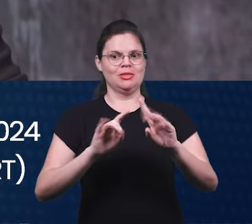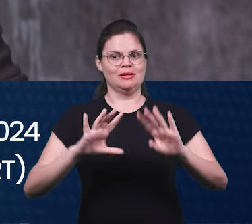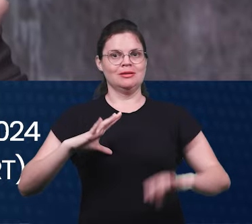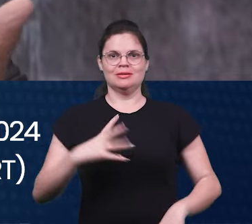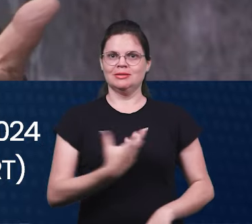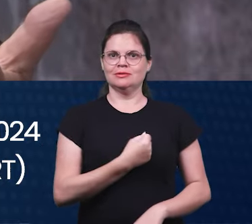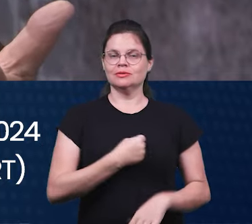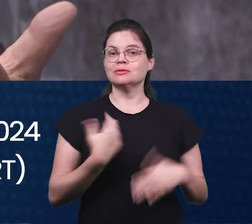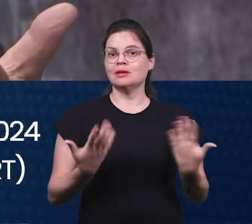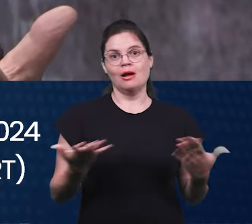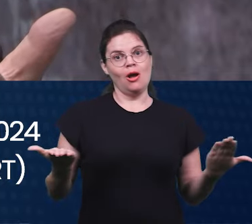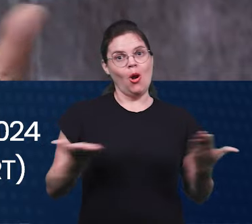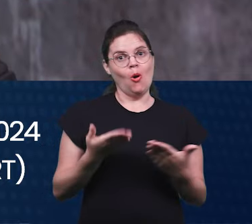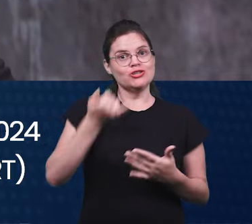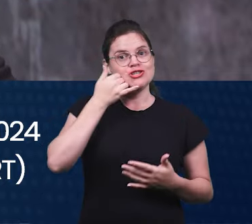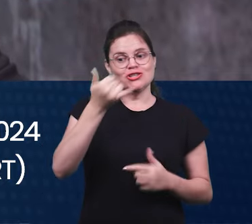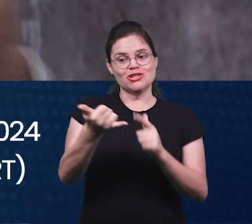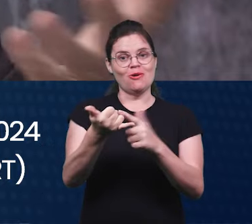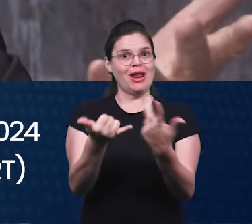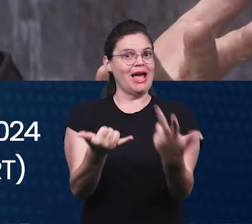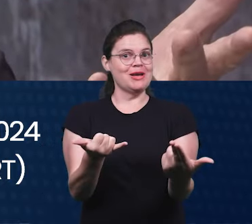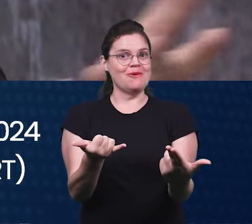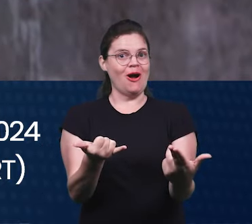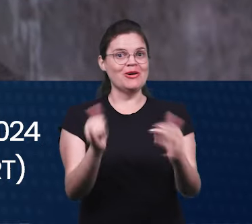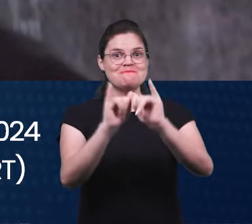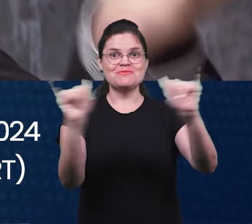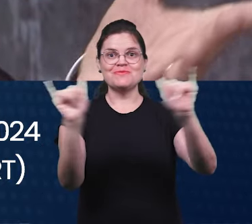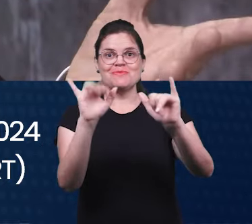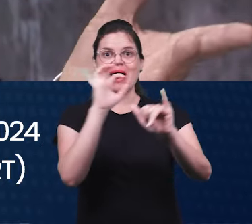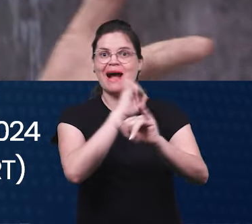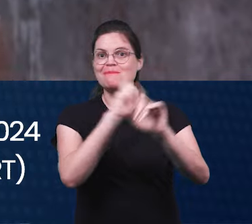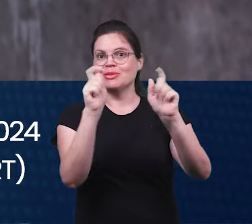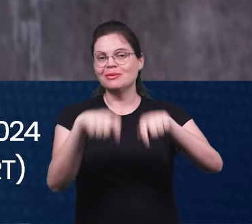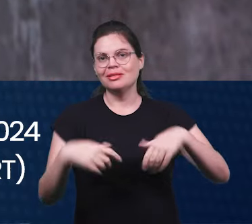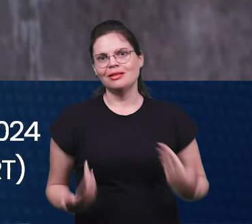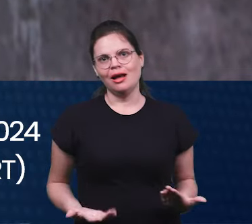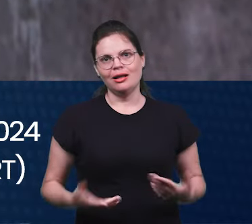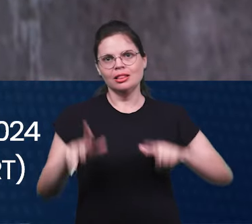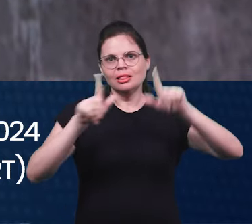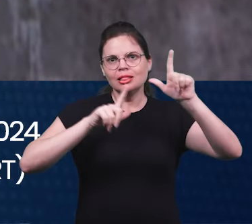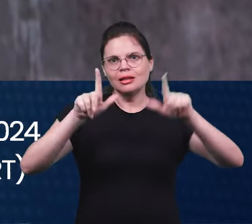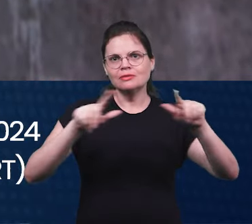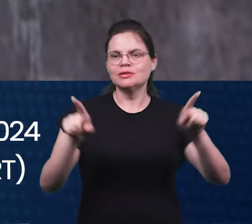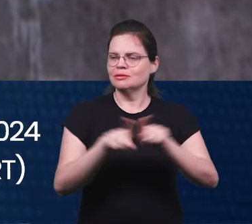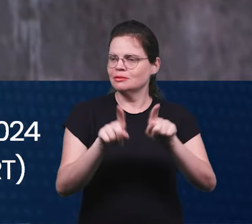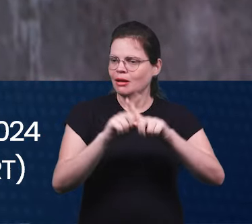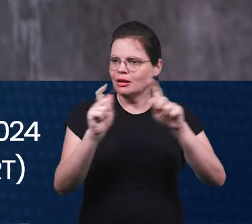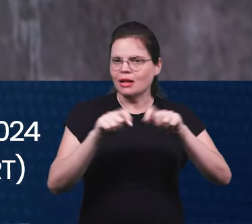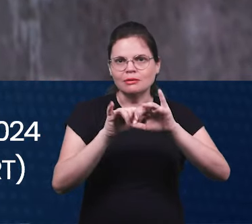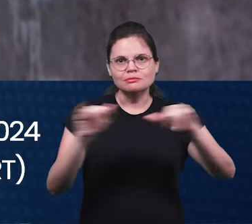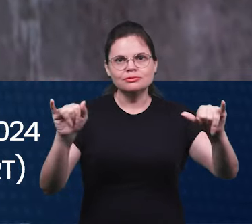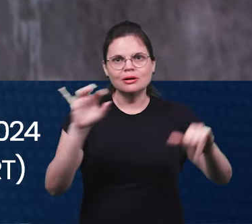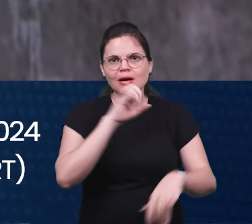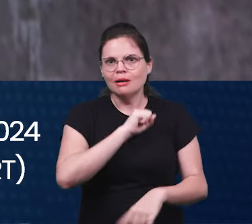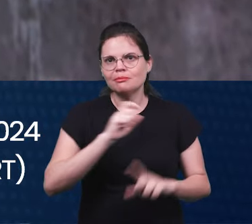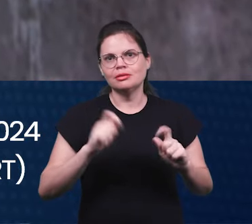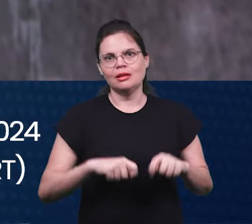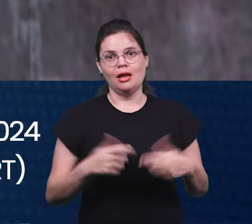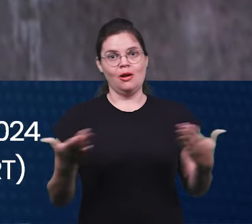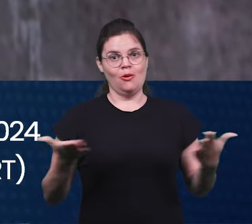Areópagos nós temos dentro de um celular? Numa televisão, quantos Areópagos nós temos? Então, nós também hoje, nosso povo que está